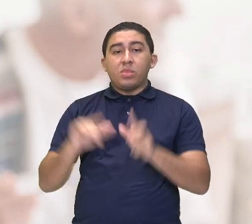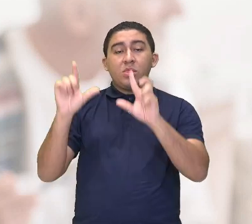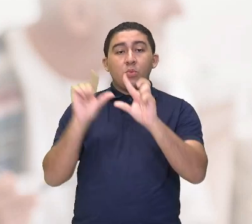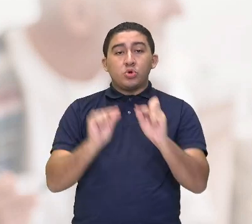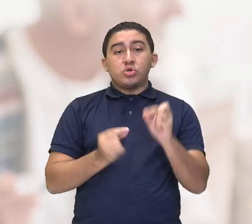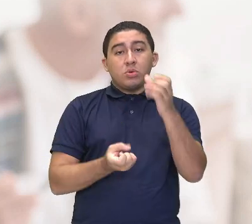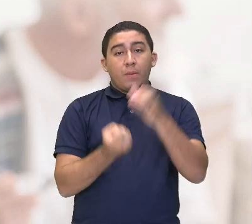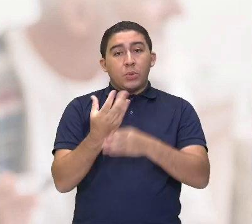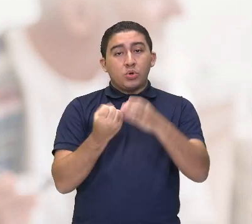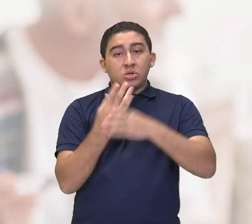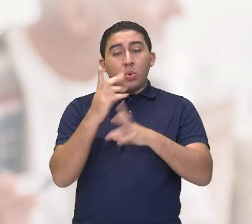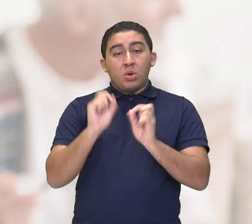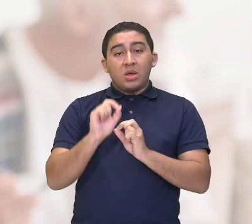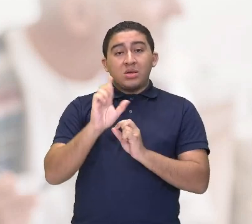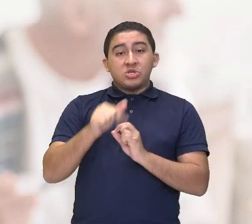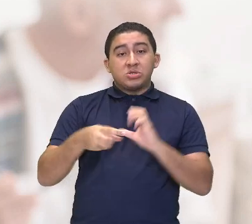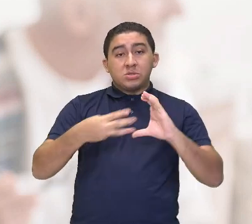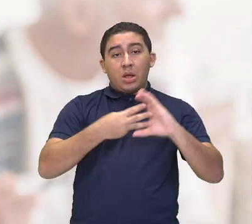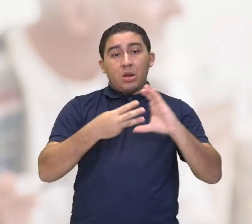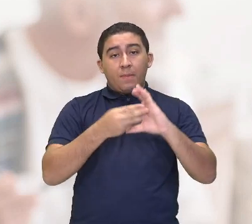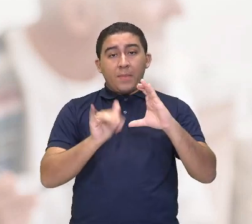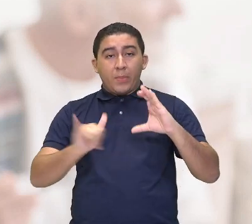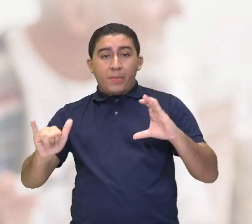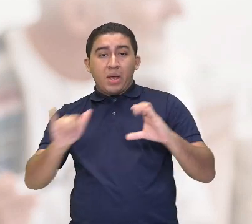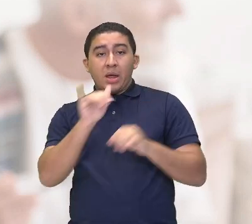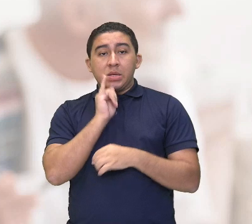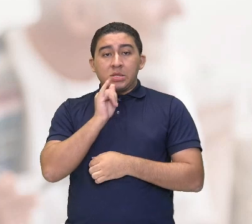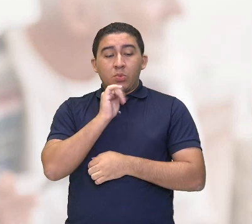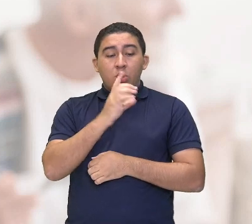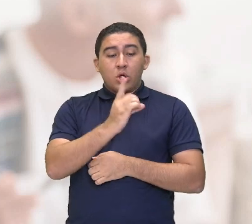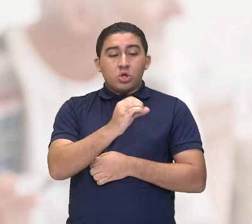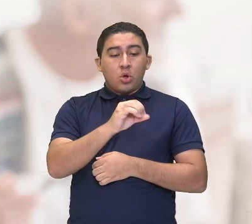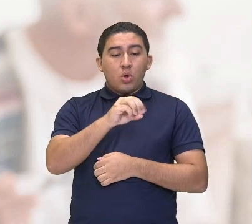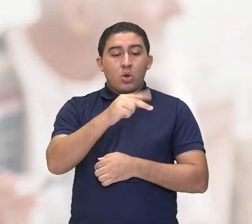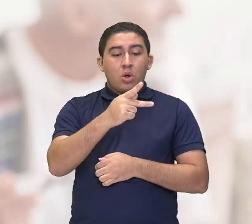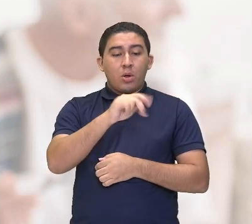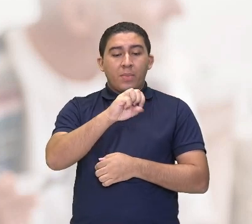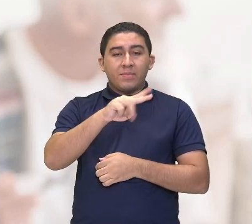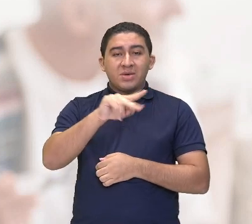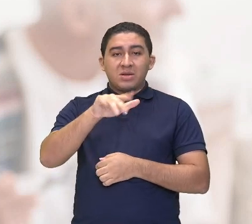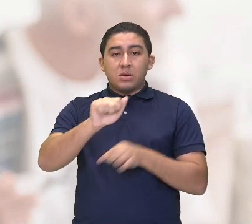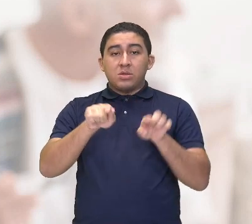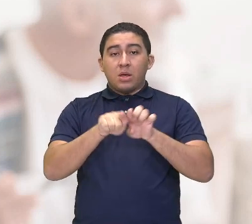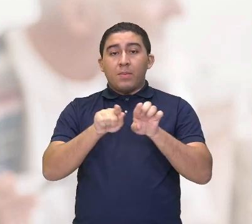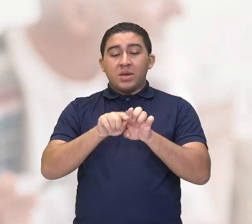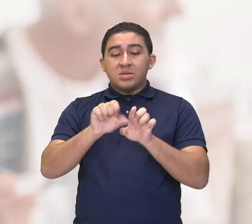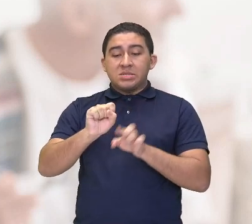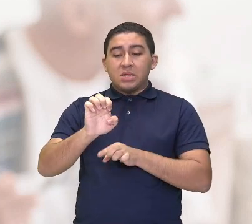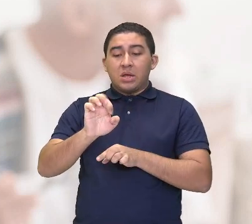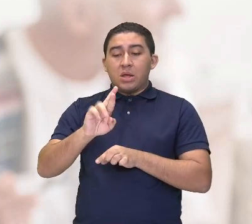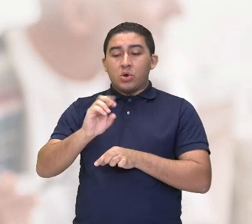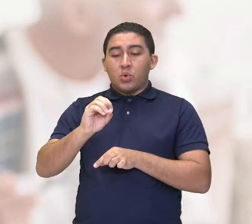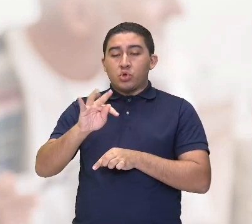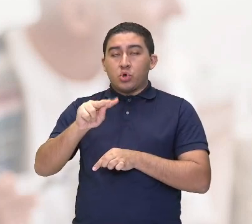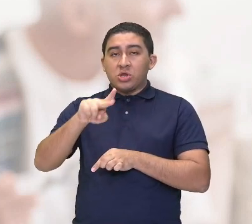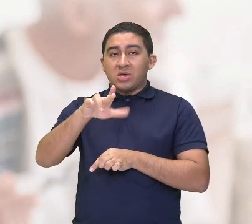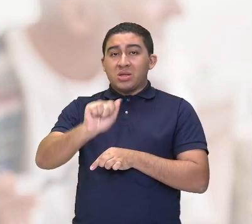de neurotransmissores como a dopamina e serotonina, né? Que são hormônios aí relacionados com